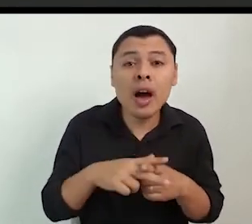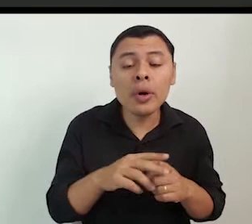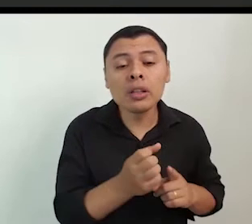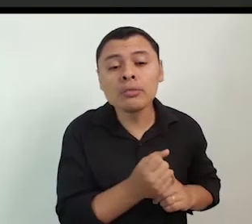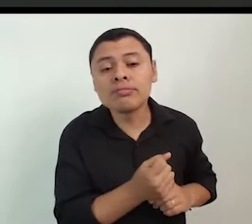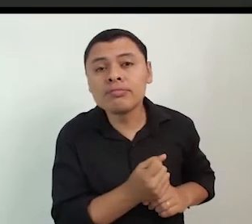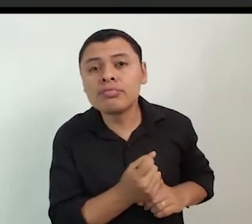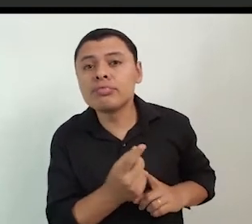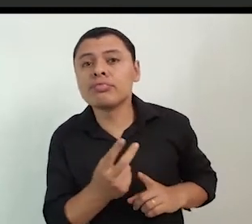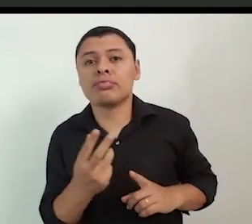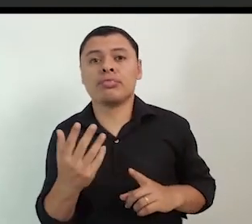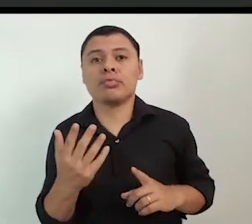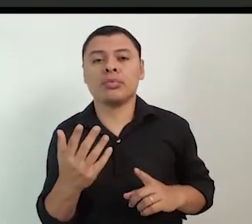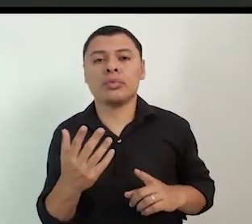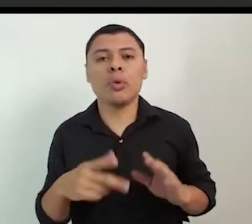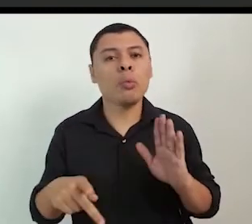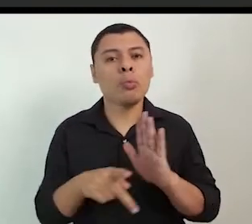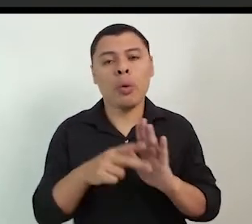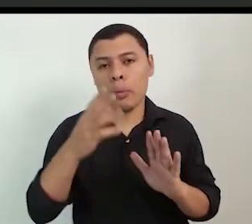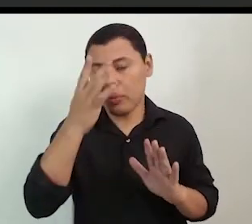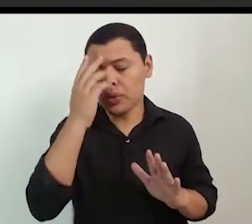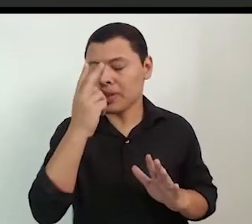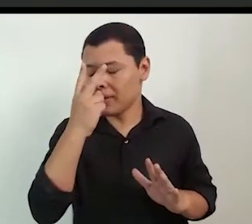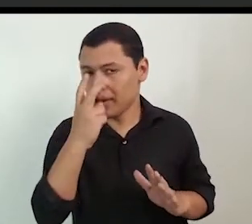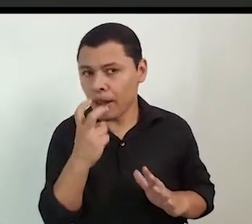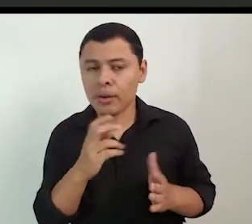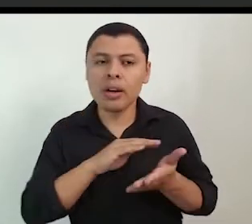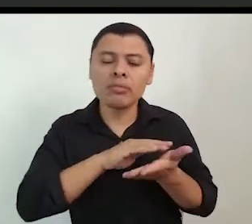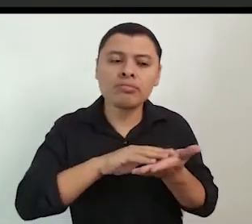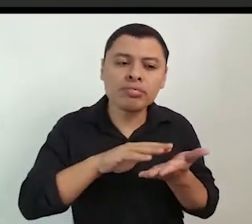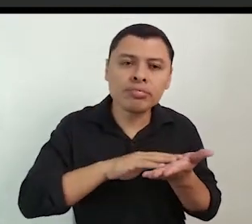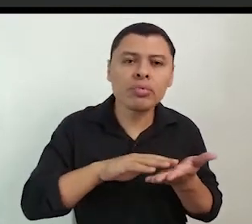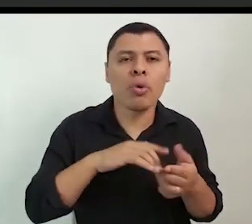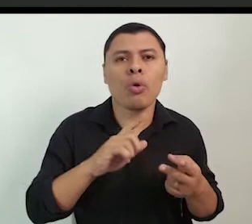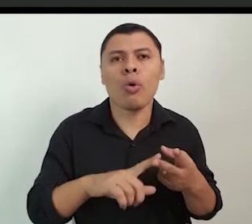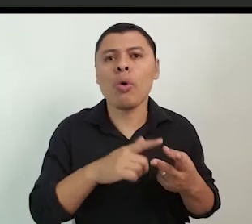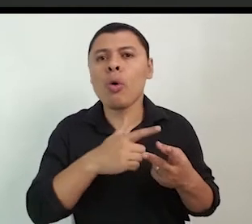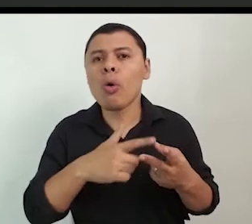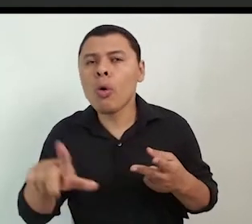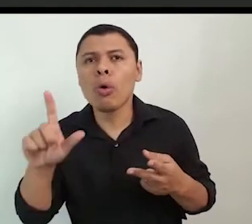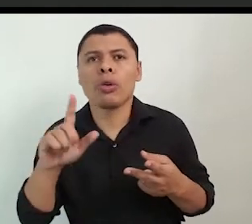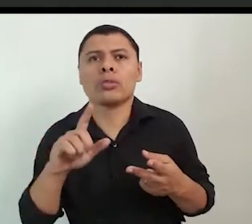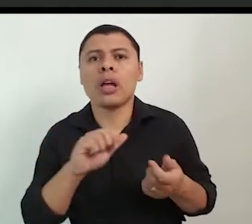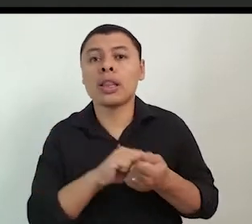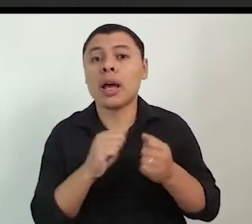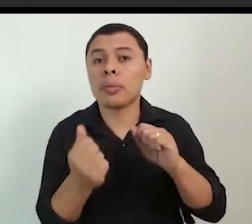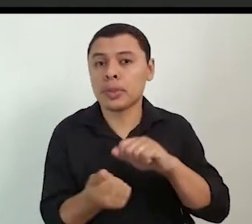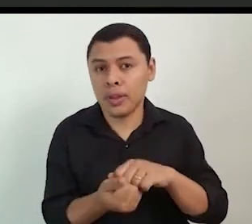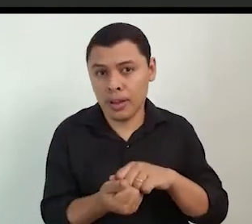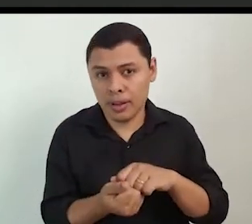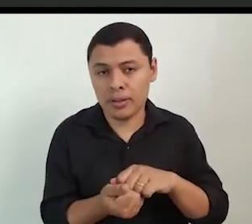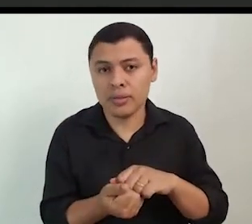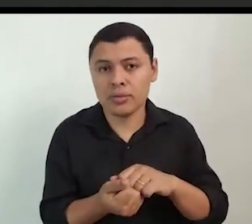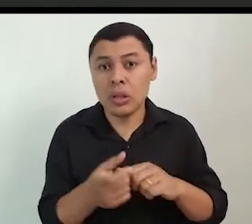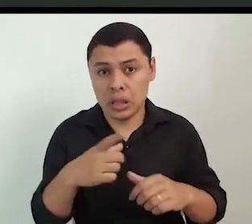de recrutar, mais de uma maneira de, se você tem formulários, testes que precisam ser